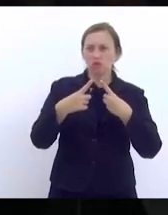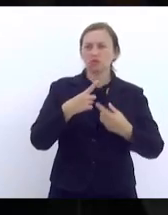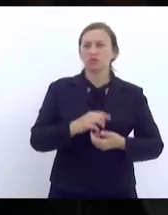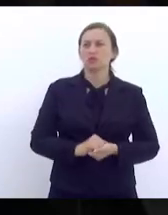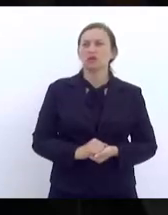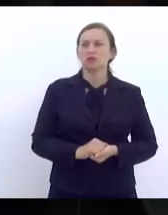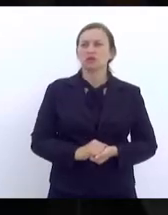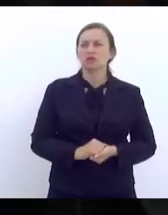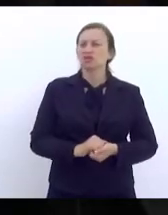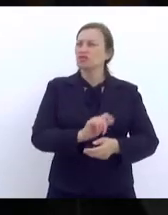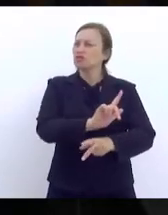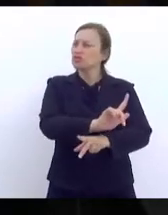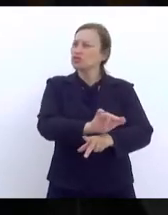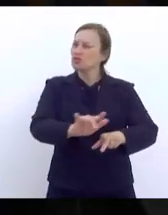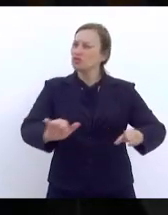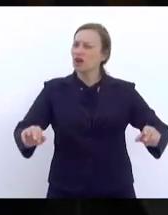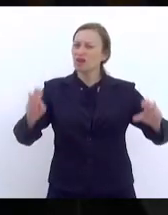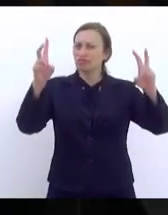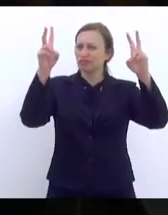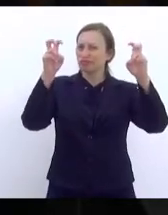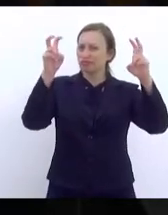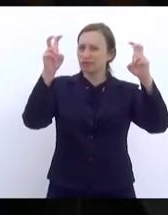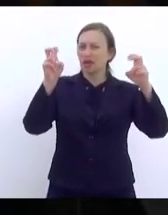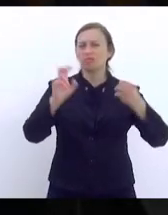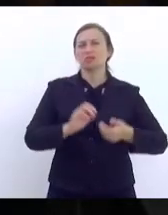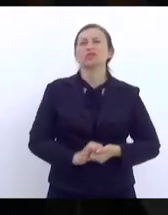de diversos temas